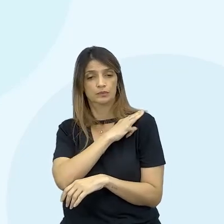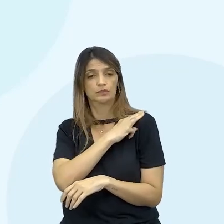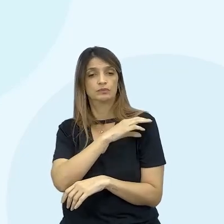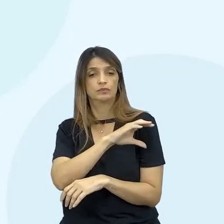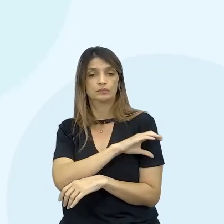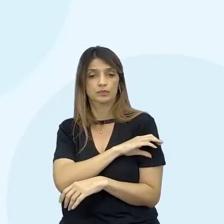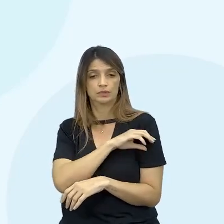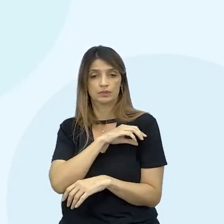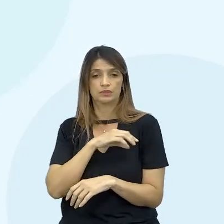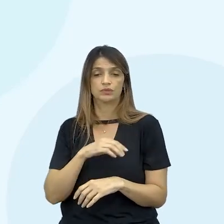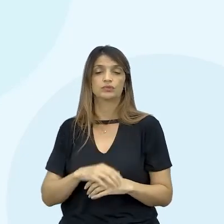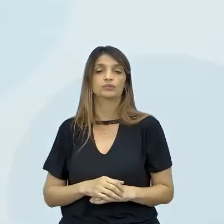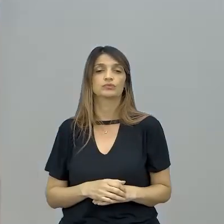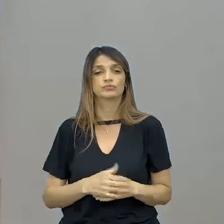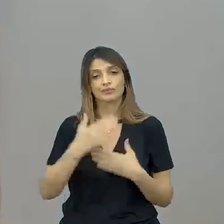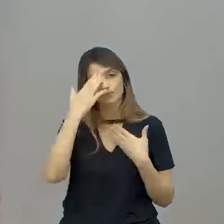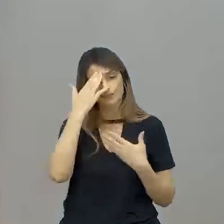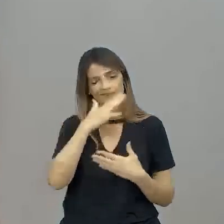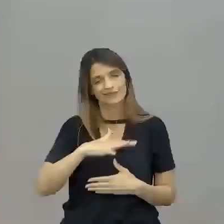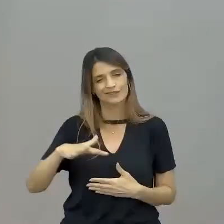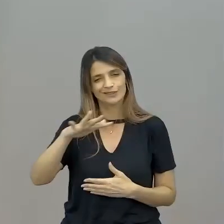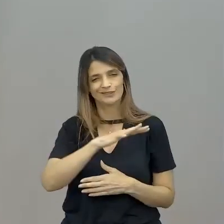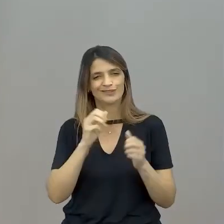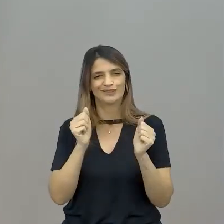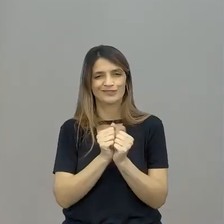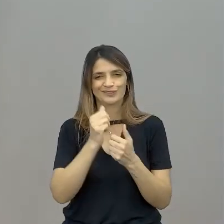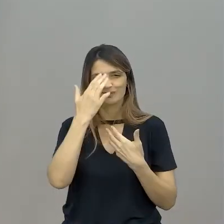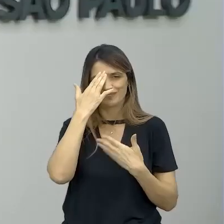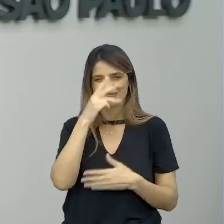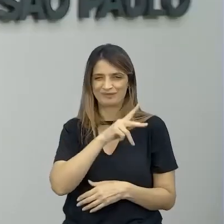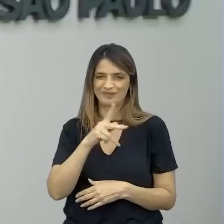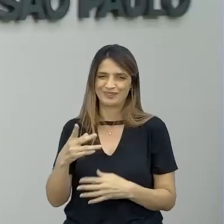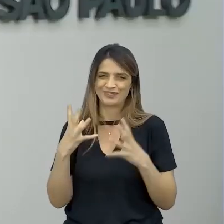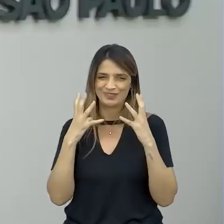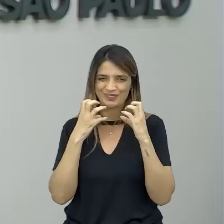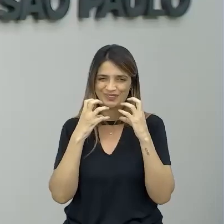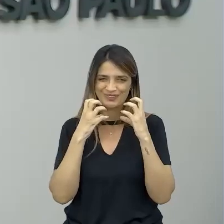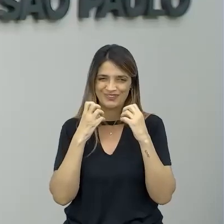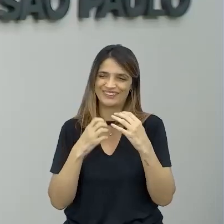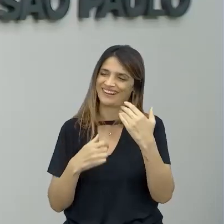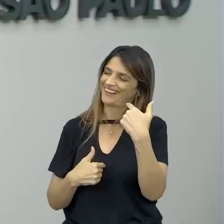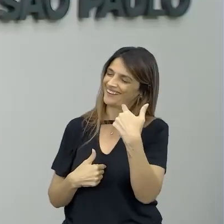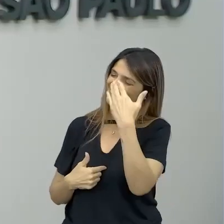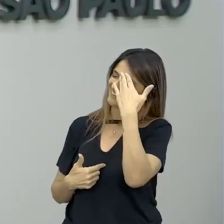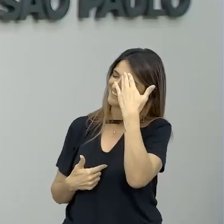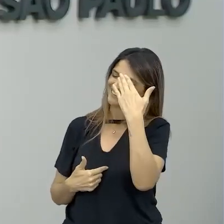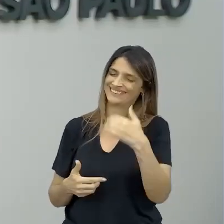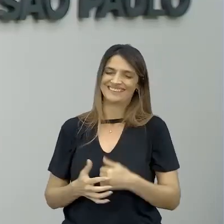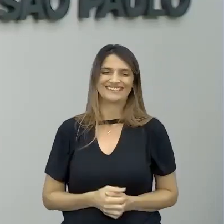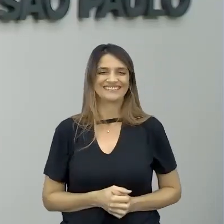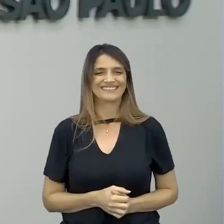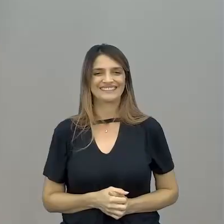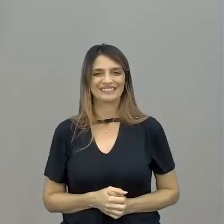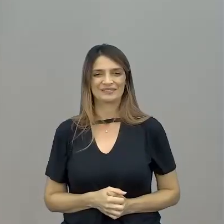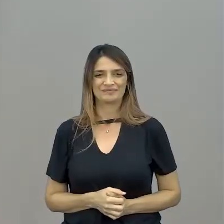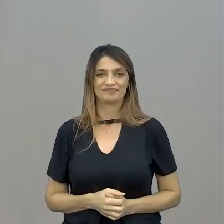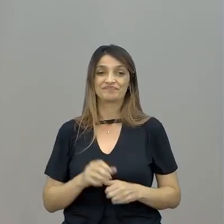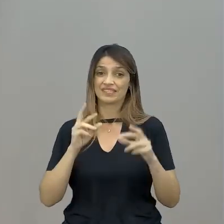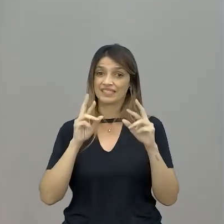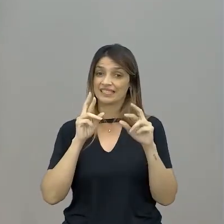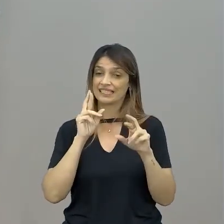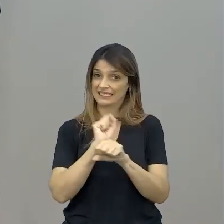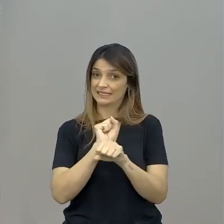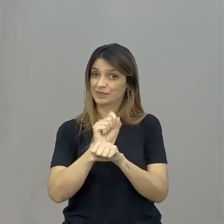novoensinomedio.educacau.sb.gov.br. Quero agradecer a todos que estiveram aqui comigo. Obrigada, professor Tony. Obrigado, eu que agradeço pelo convite. Olha só, estudantes, aguardo